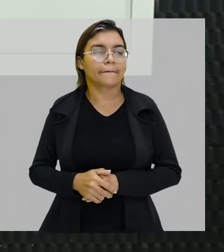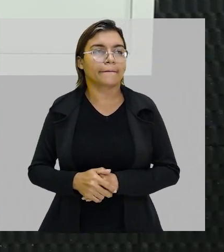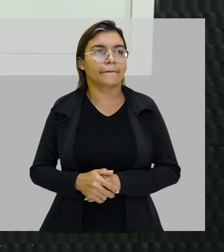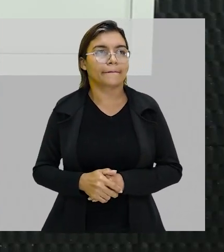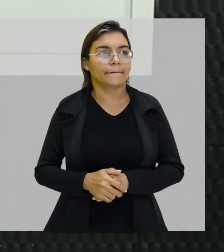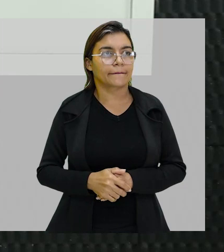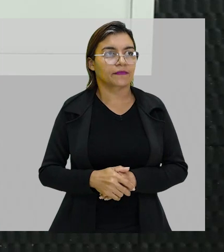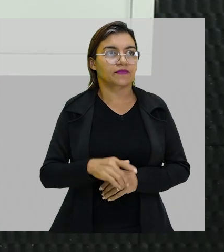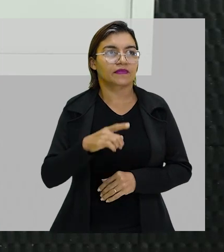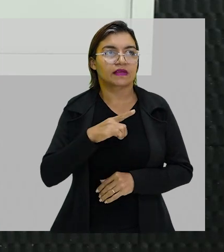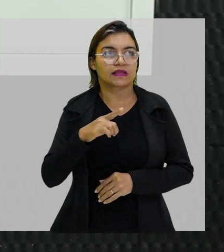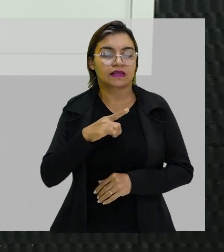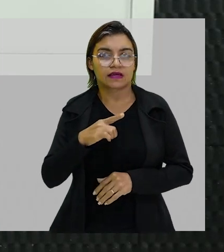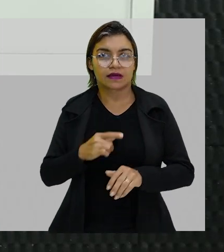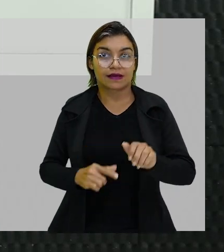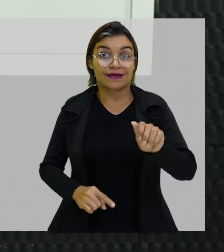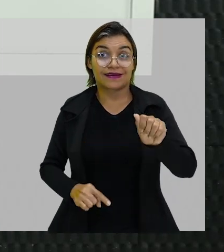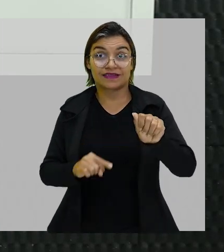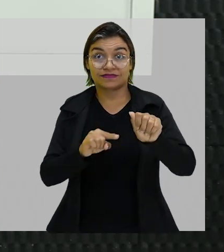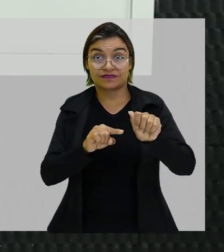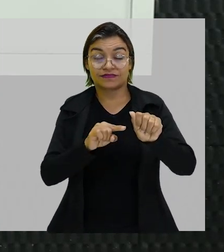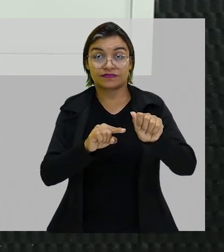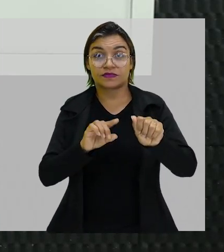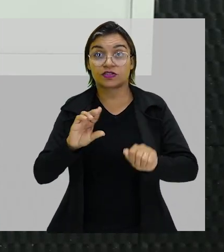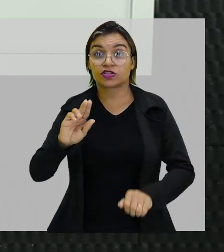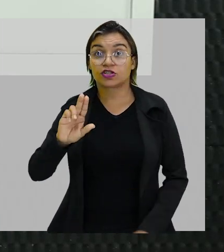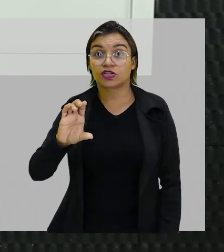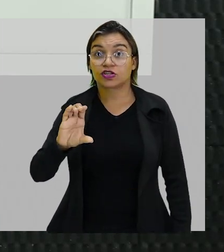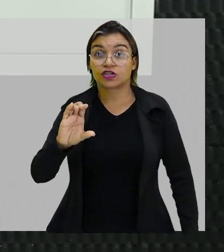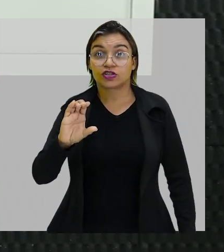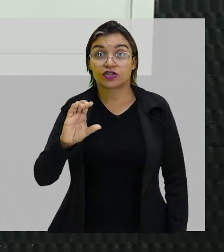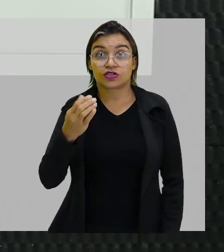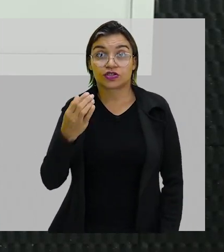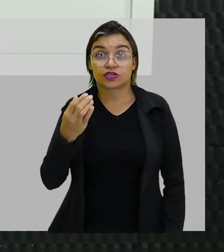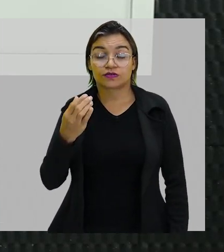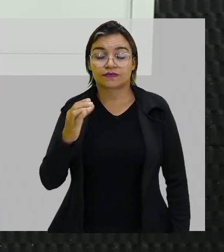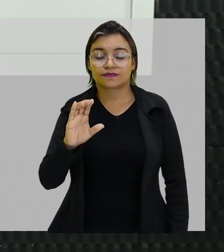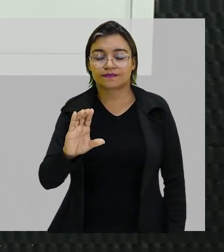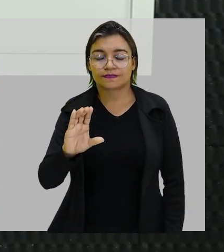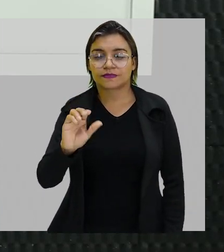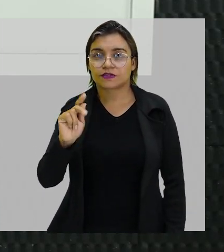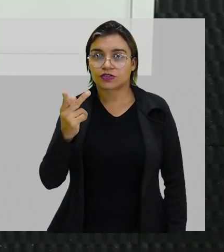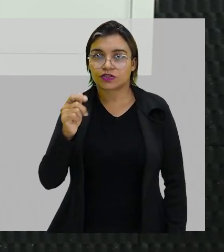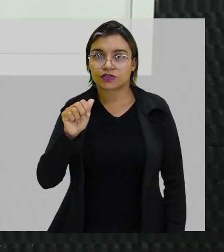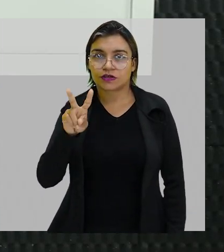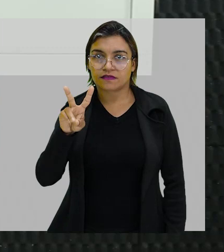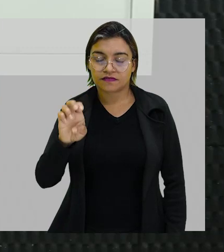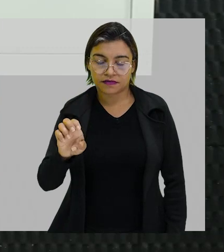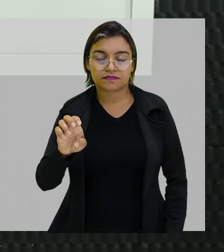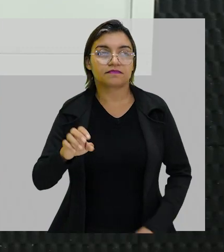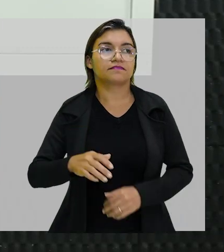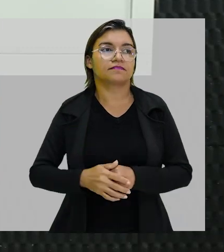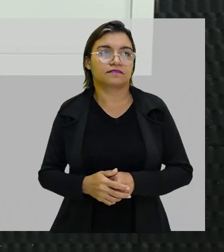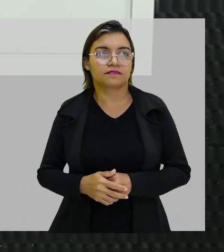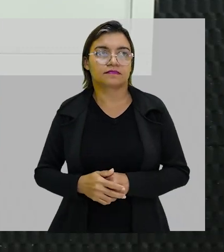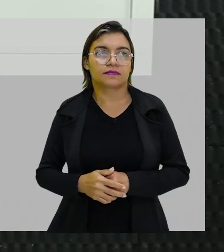a chave, né, A. Nós temos aqui o gerador, né, a força eletromotriz,